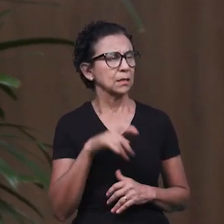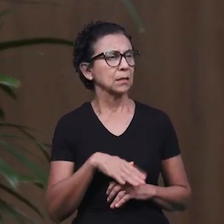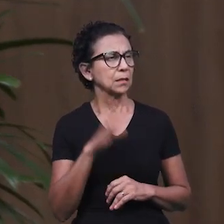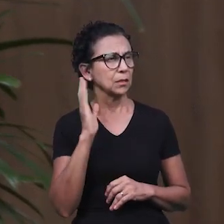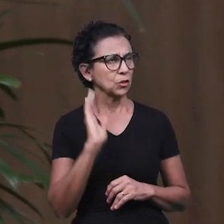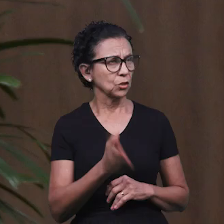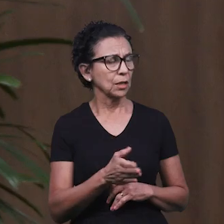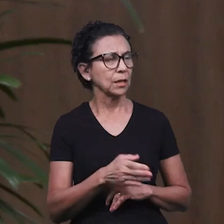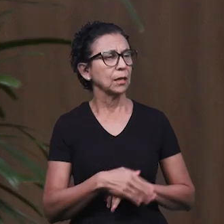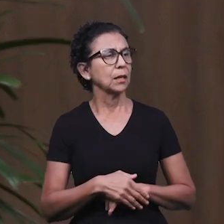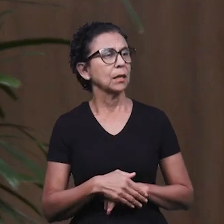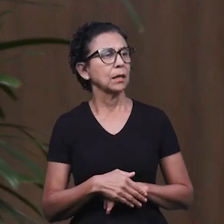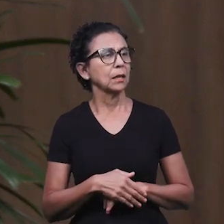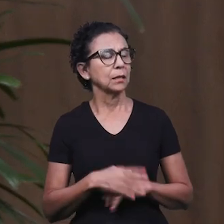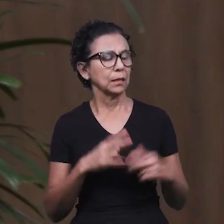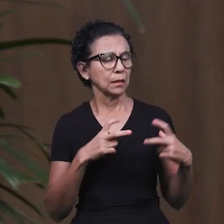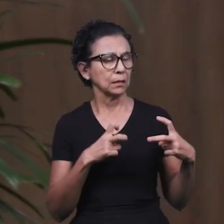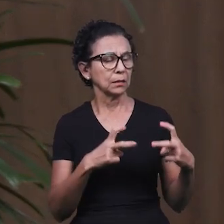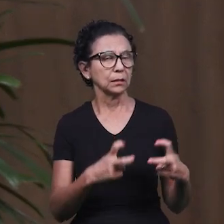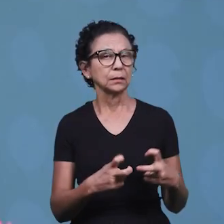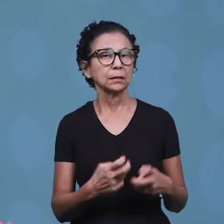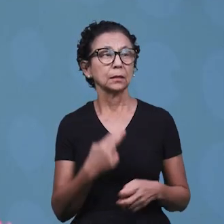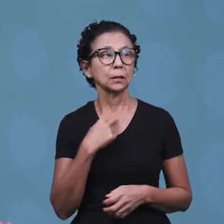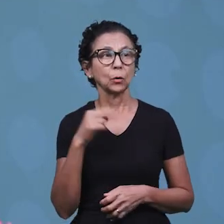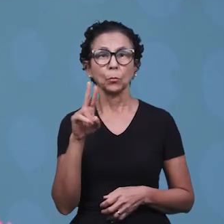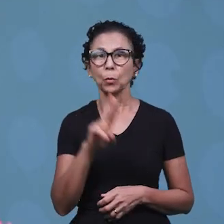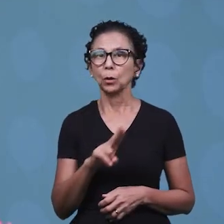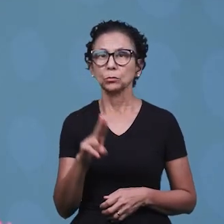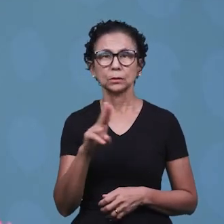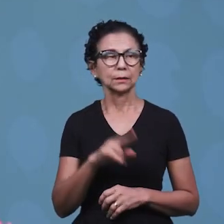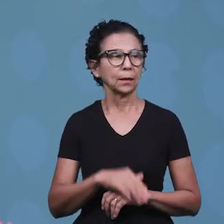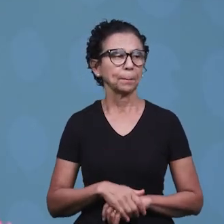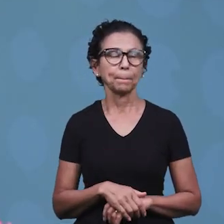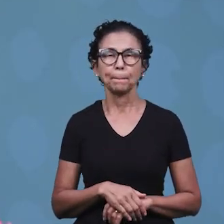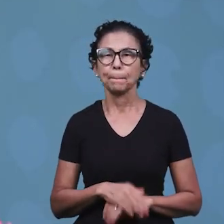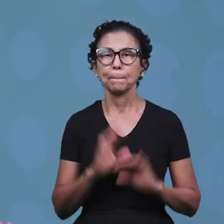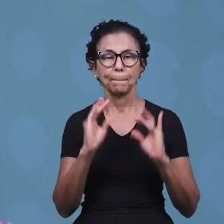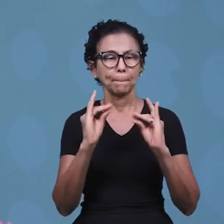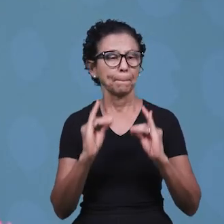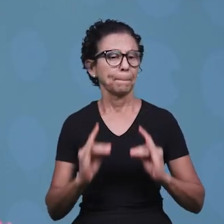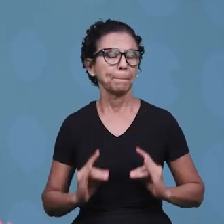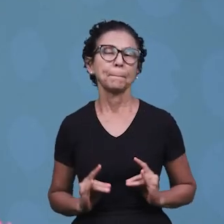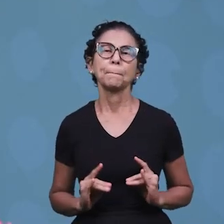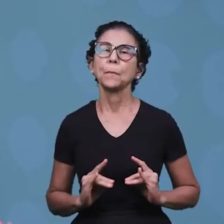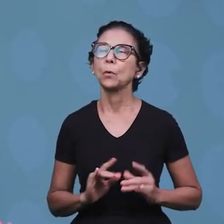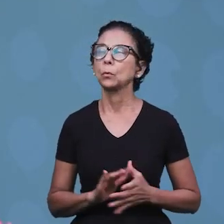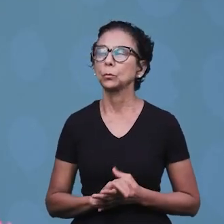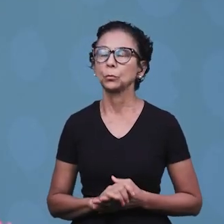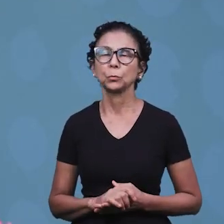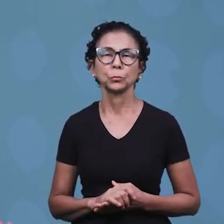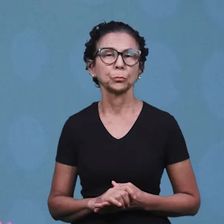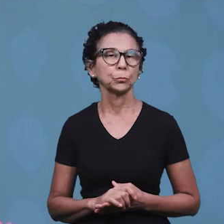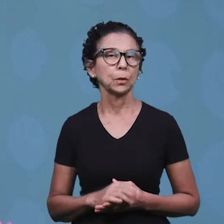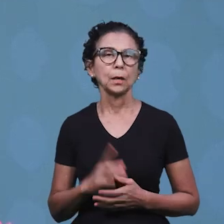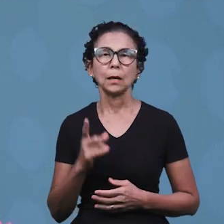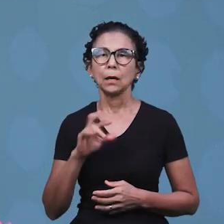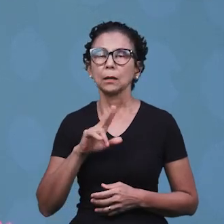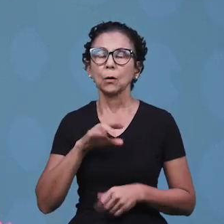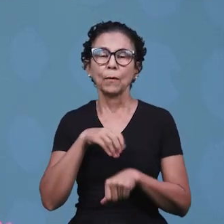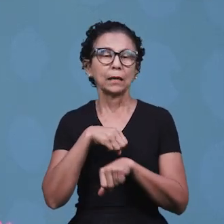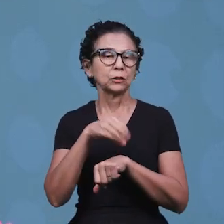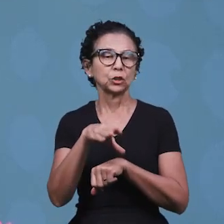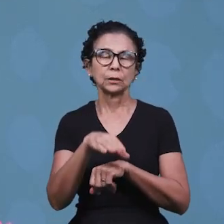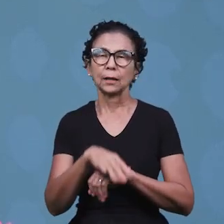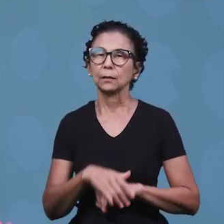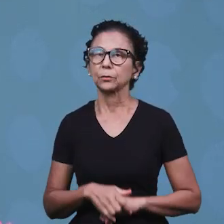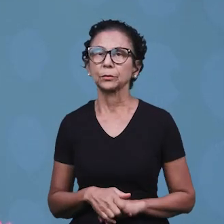essa reposição hormonal, certo? Não podem. É contraindicação absoluta, né? O câncer de